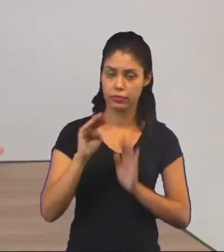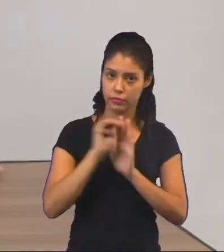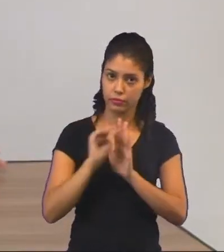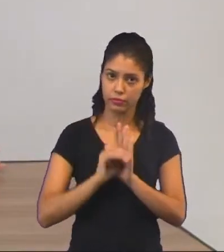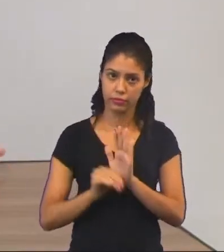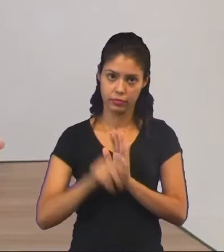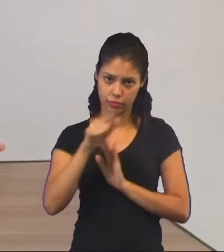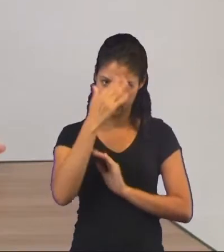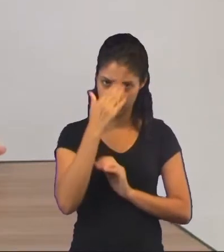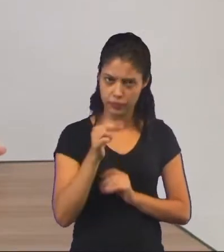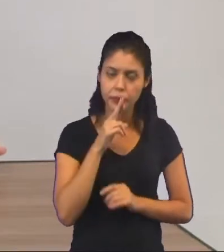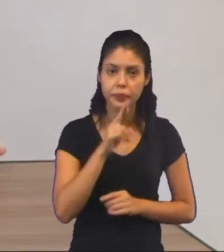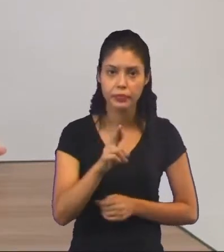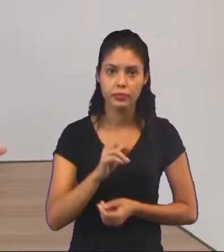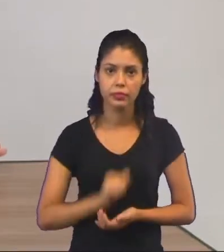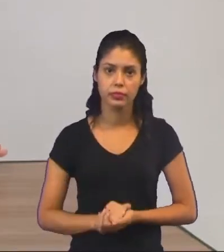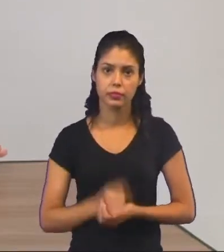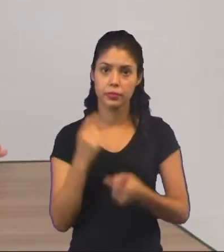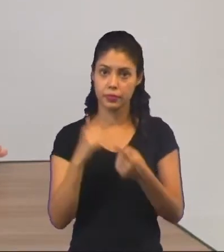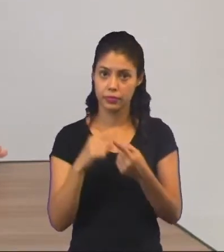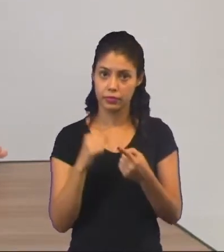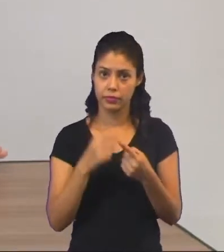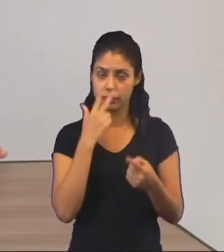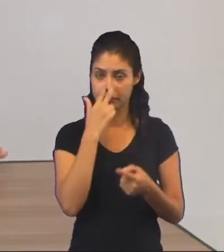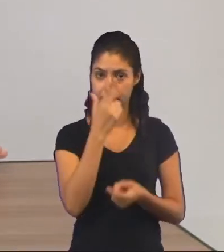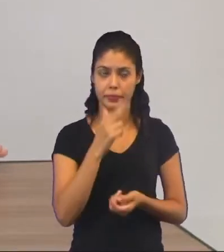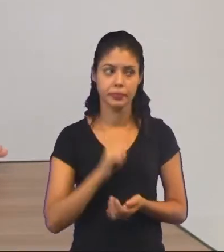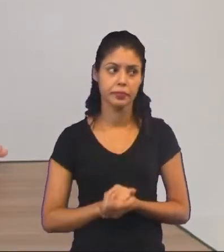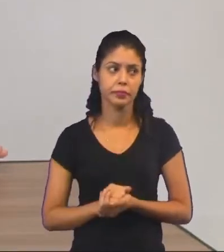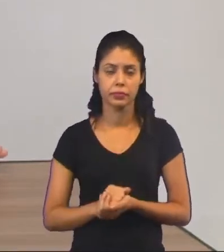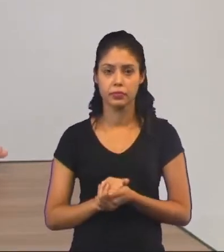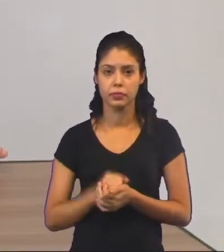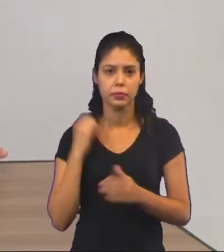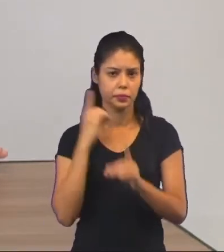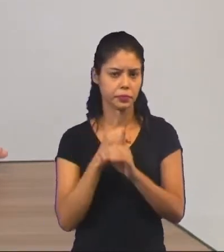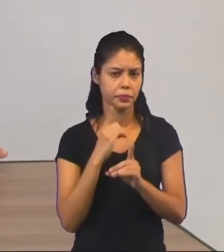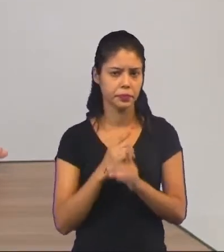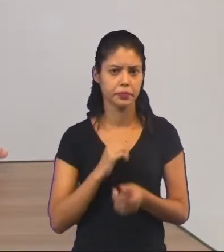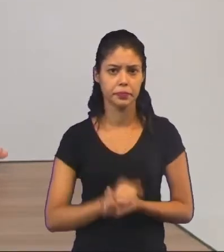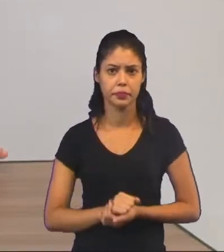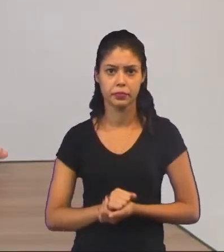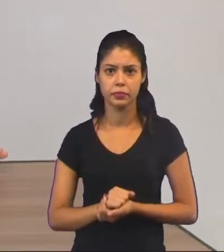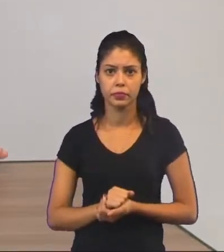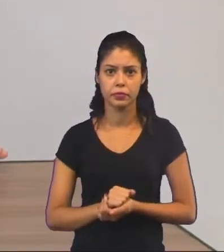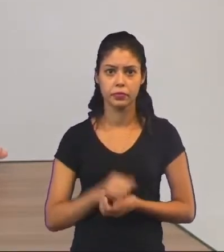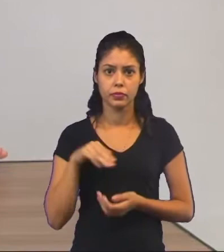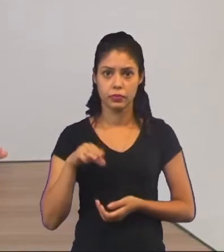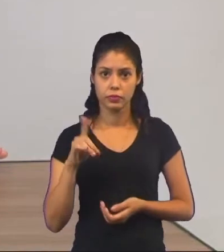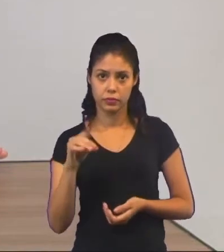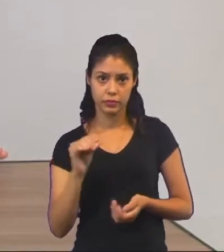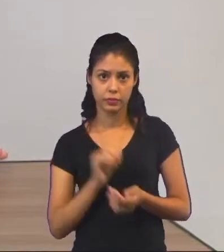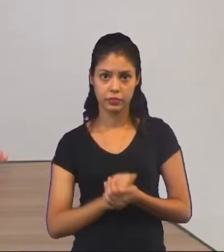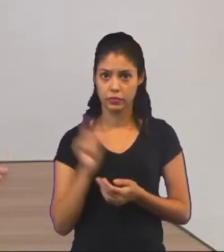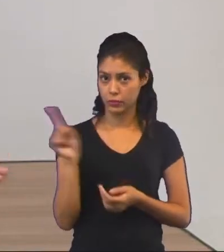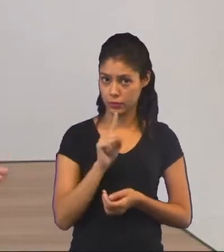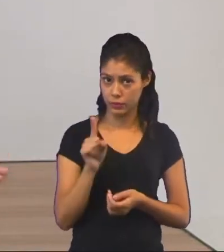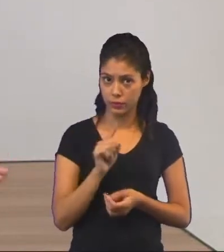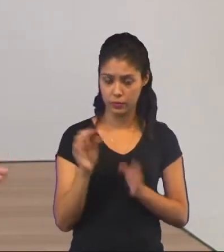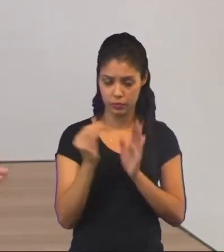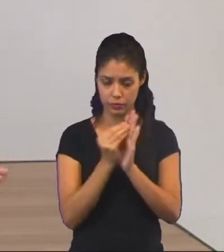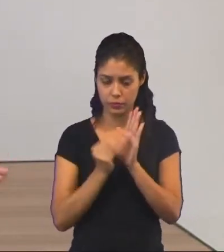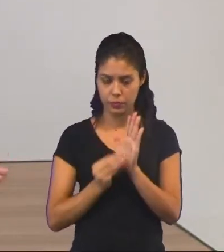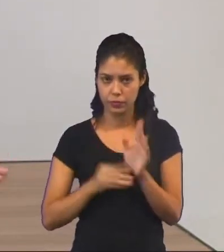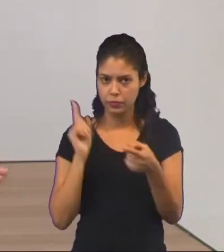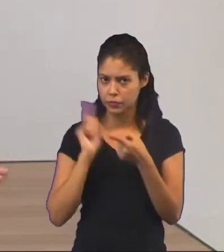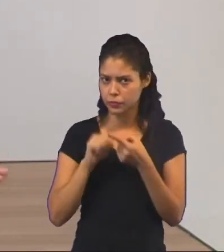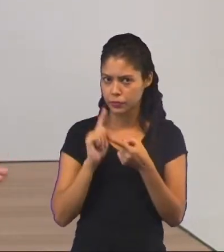ingredientes? Você saberia me responder? Por que que elas aparecem? Elas são encontradas no modo de fazer e não nos ingredientes.